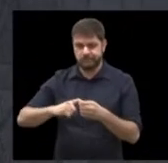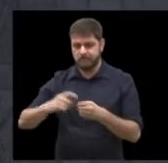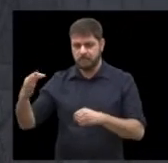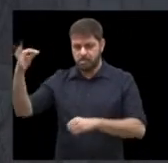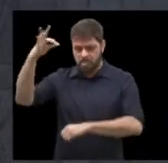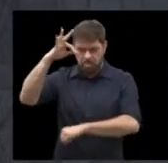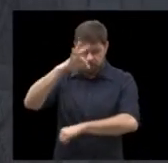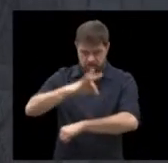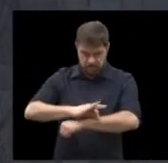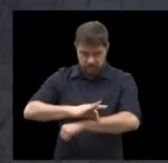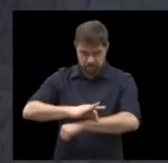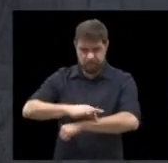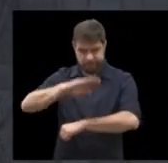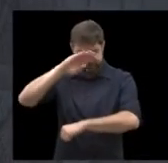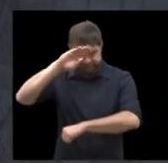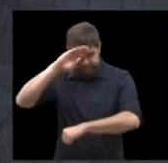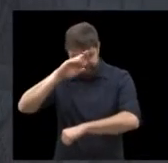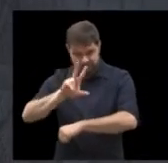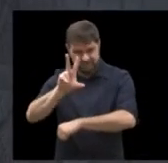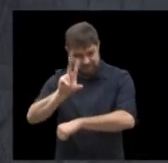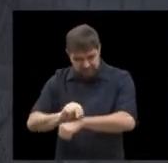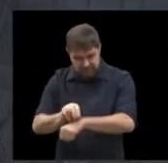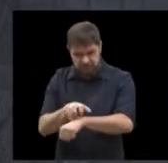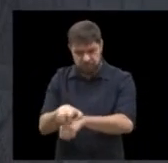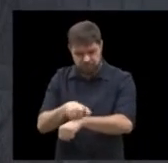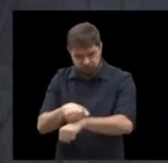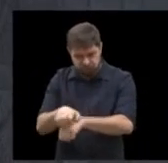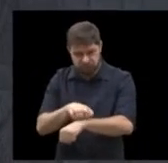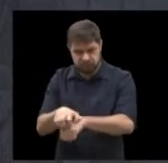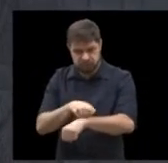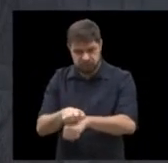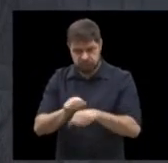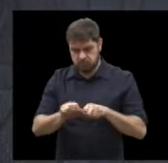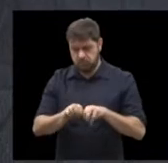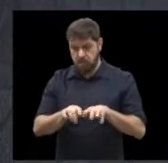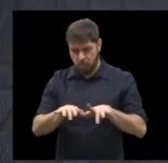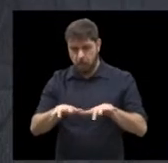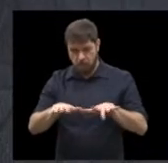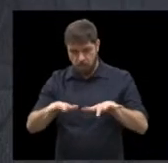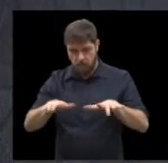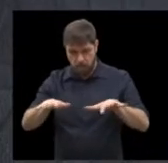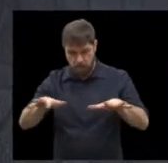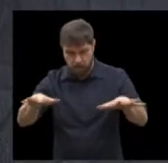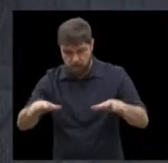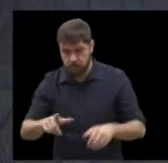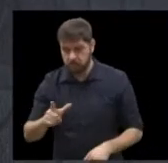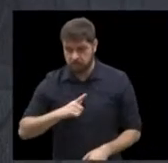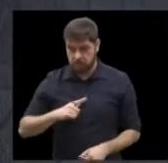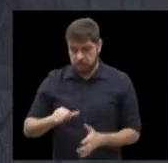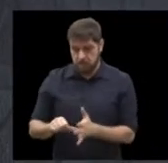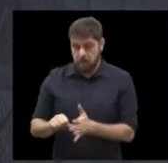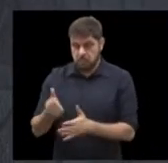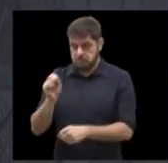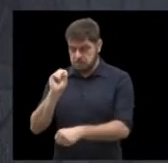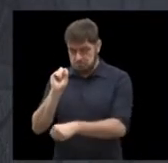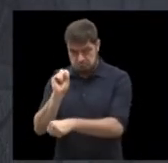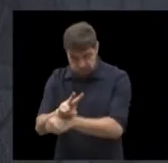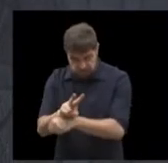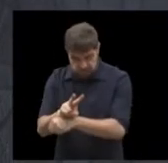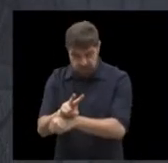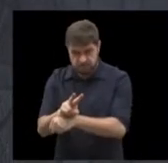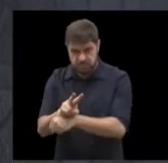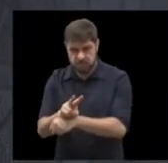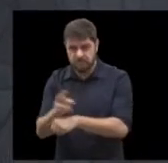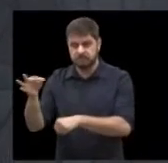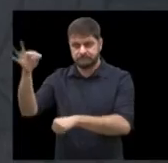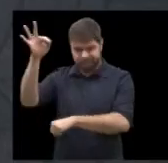sequência de patologias graves aí que nós tivemos com Zika, com esses...